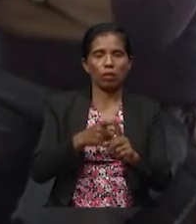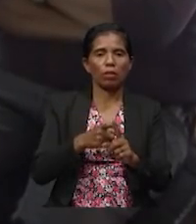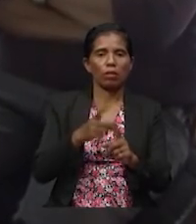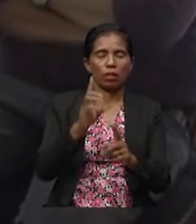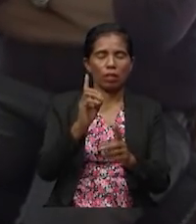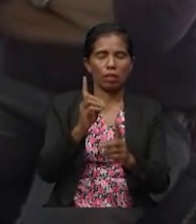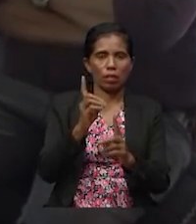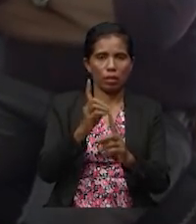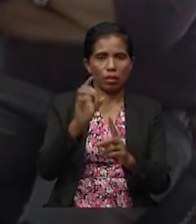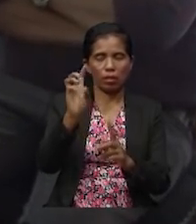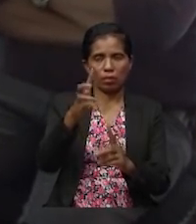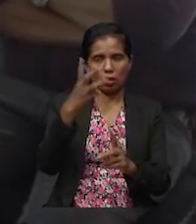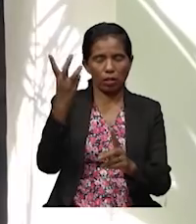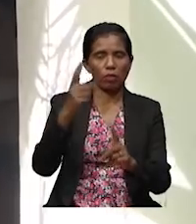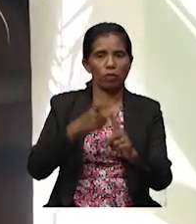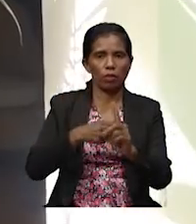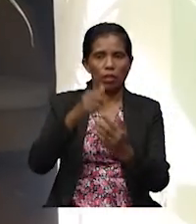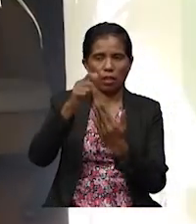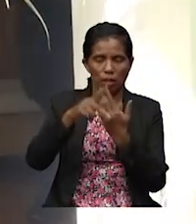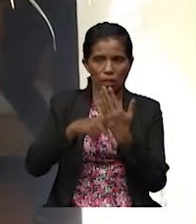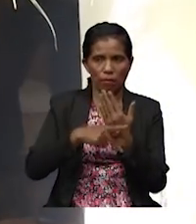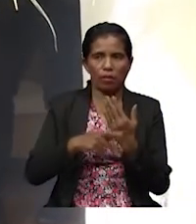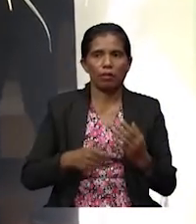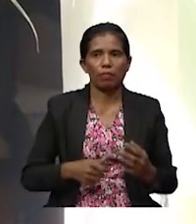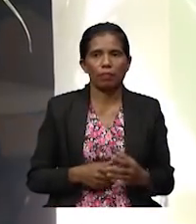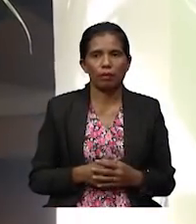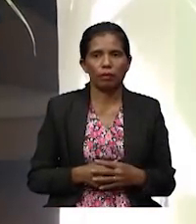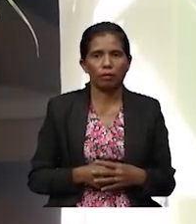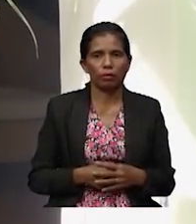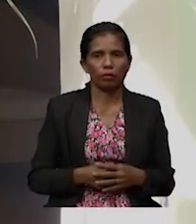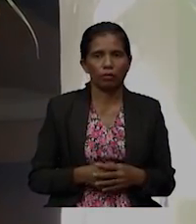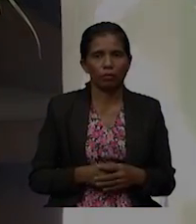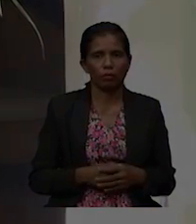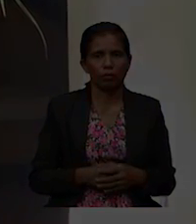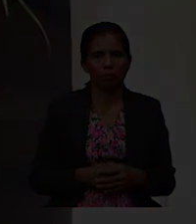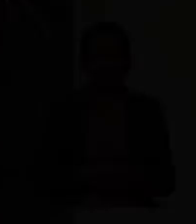Resignen, Fulan Abril. Felicitas Borges, Clementino Maia, GMN.